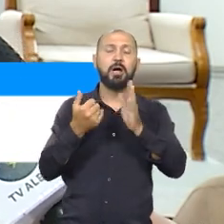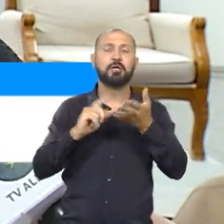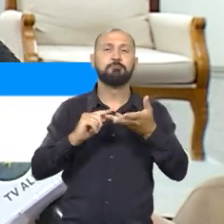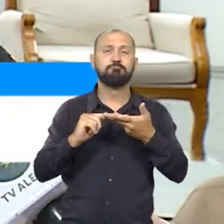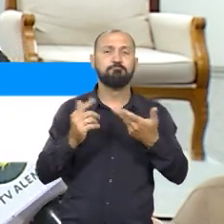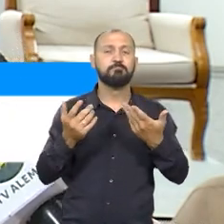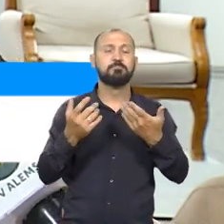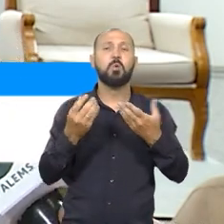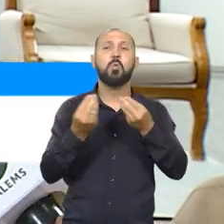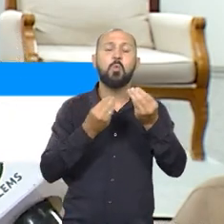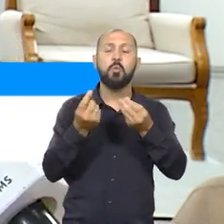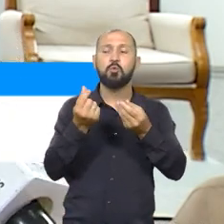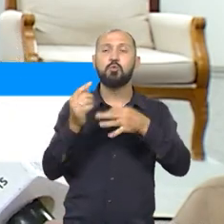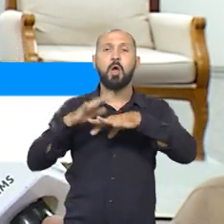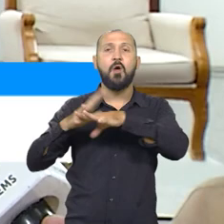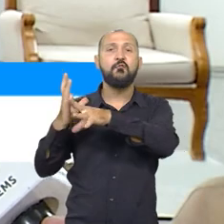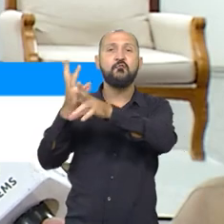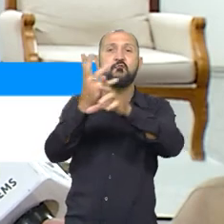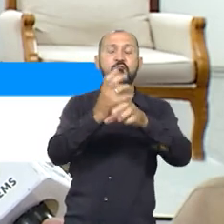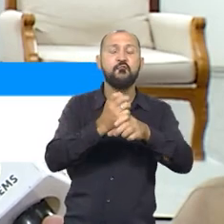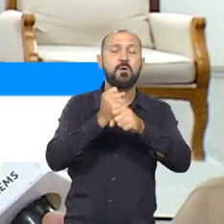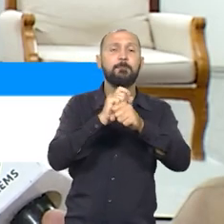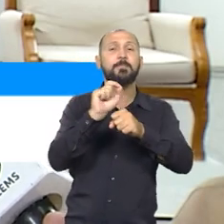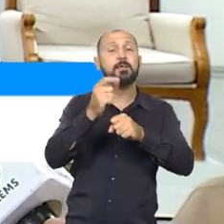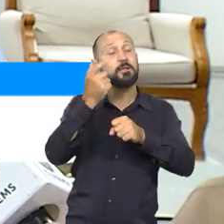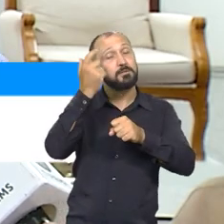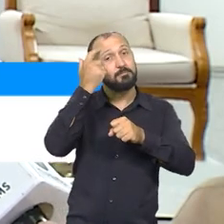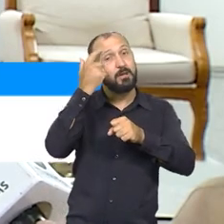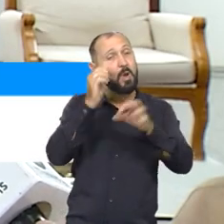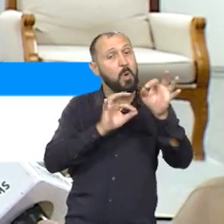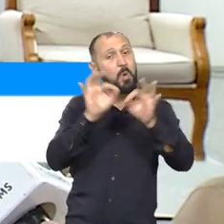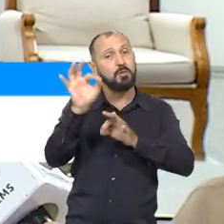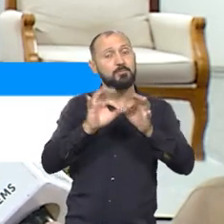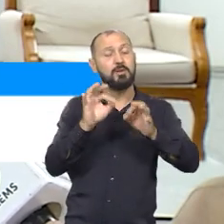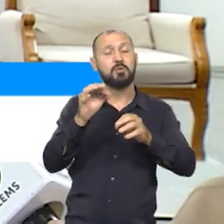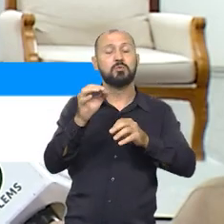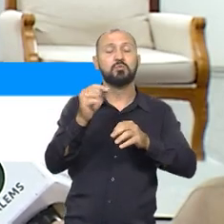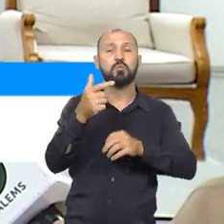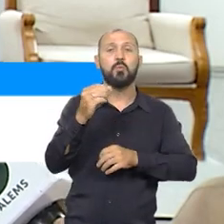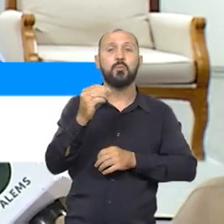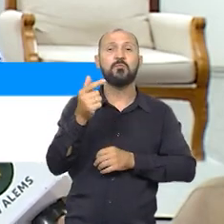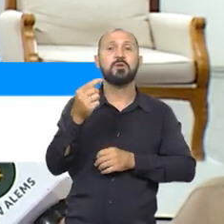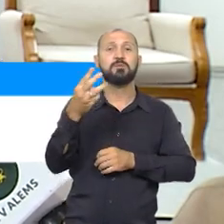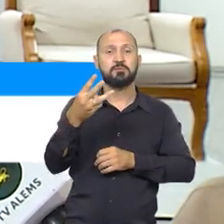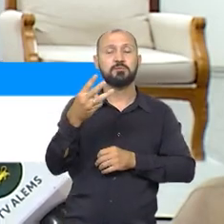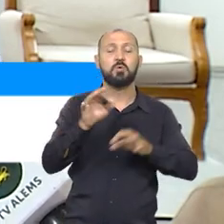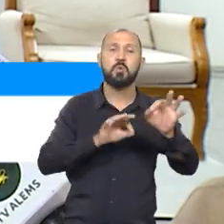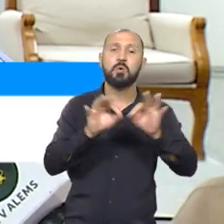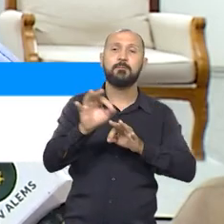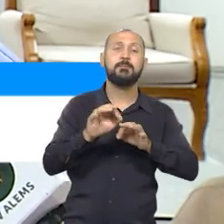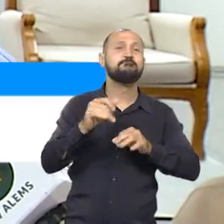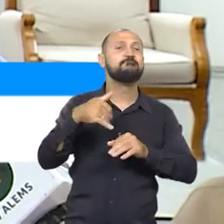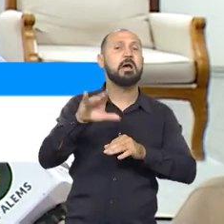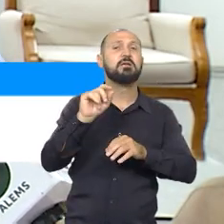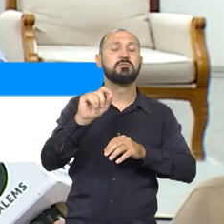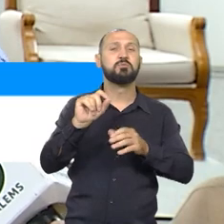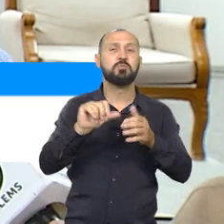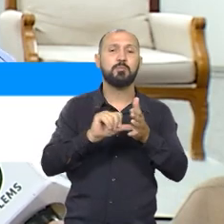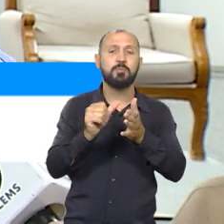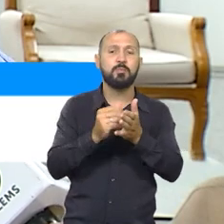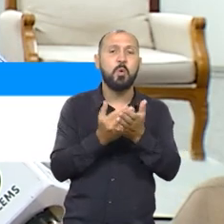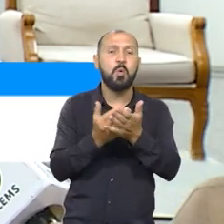é a estrutura orçamentária O que que está previsto para 2023 e fazer esse planejamento